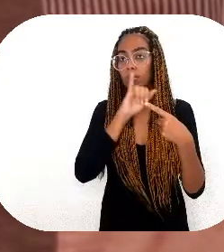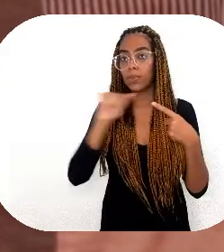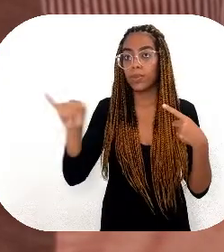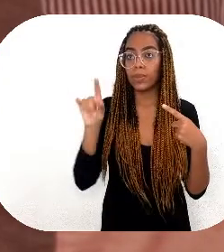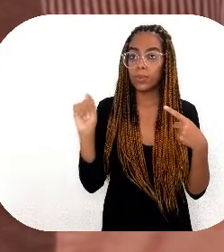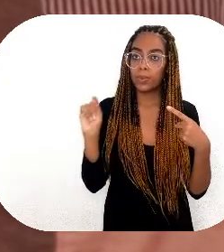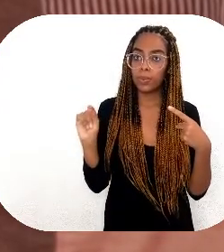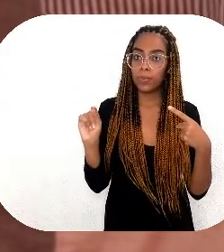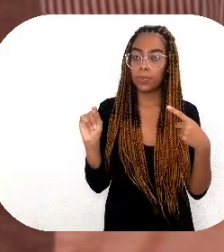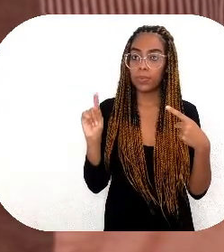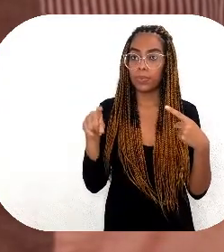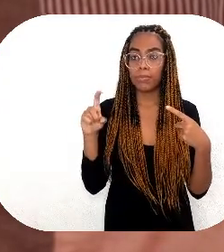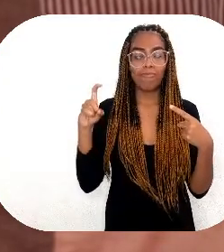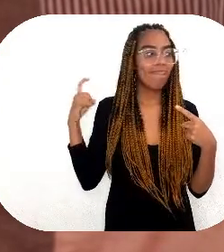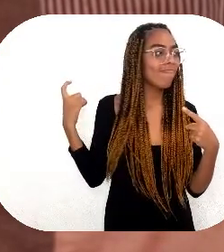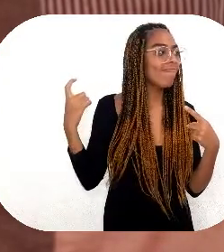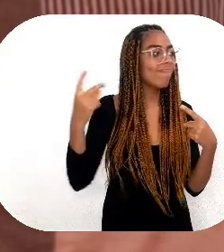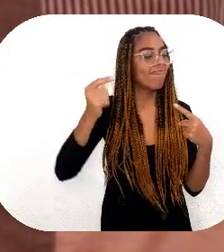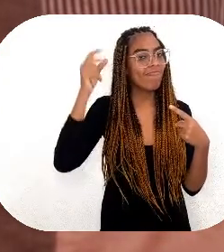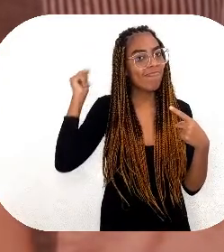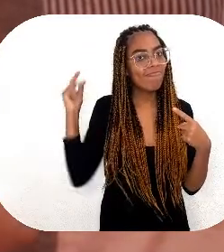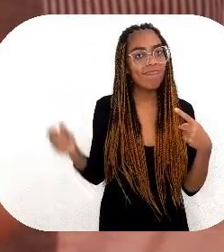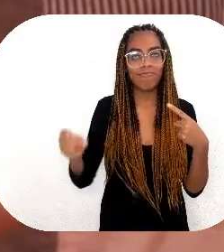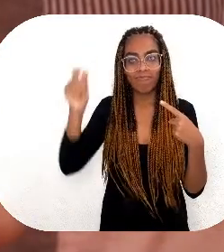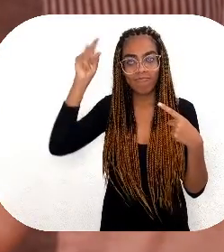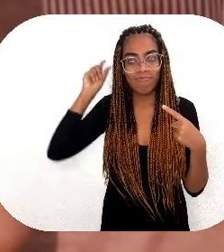E o primeiro conto diz que